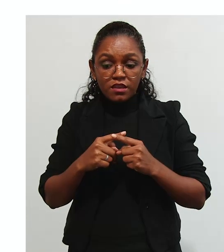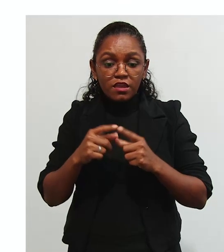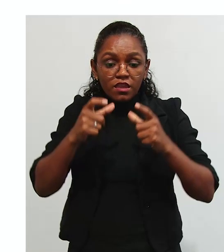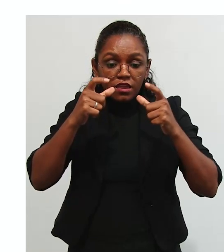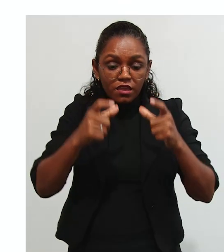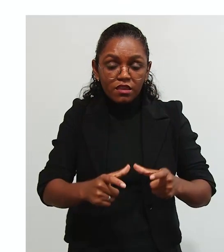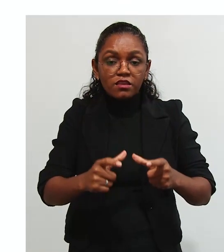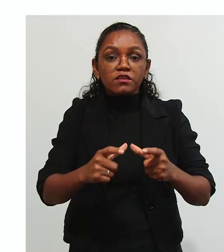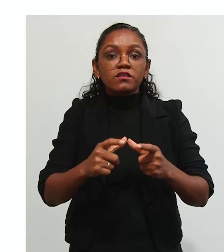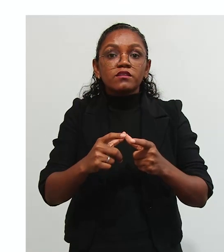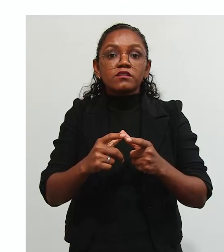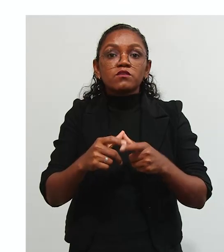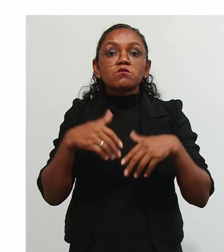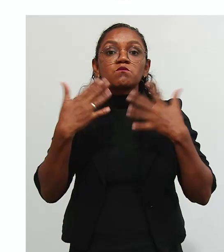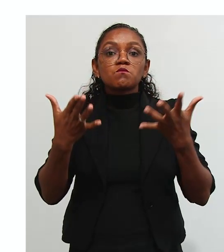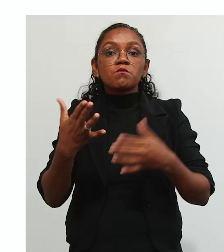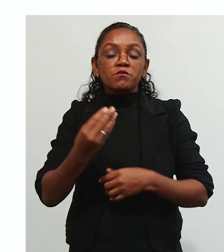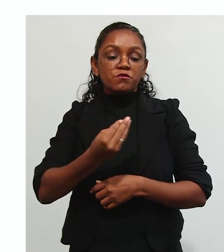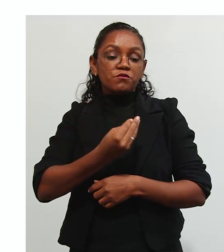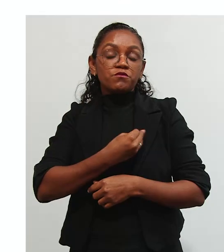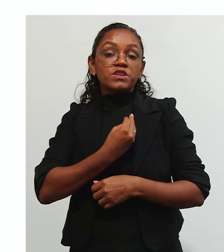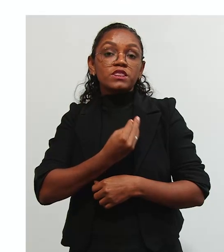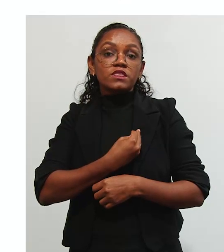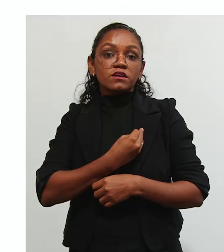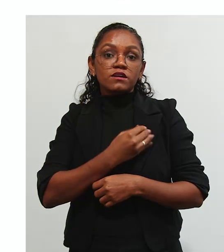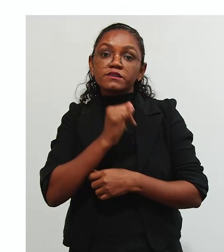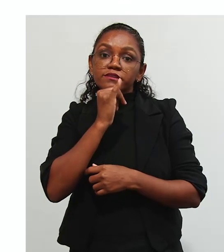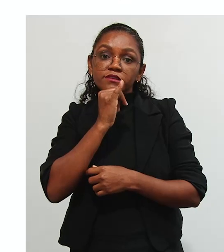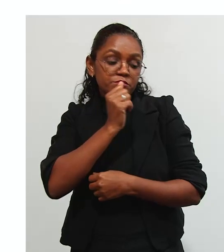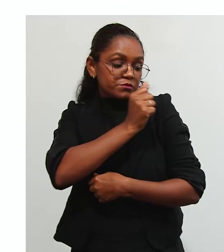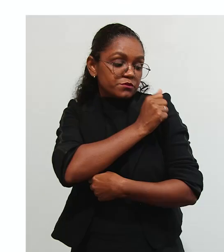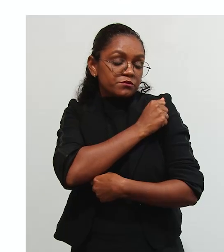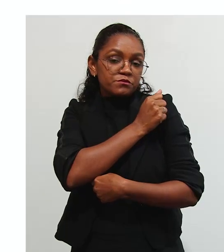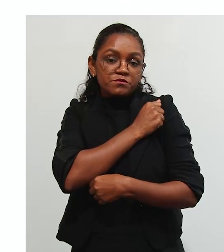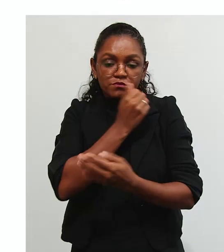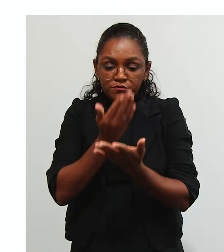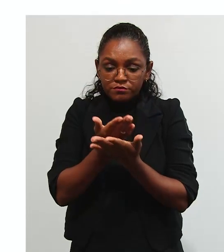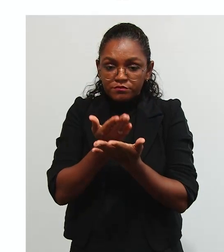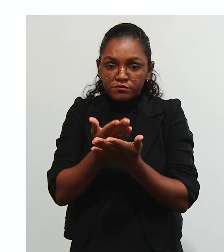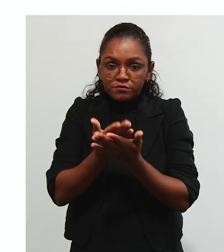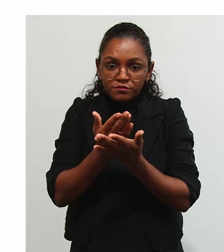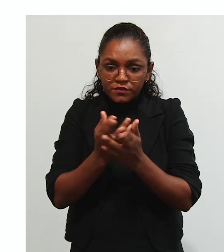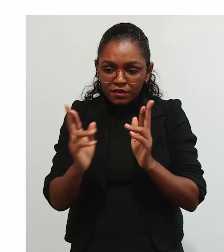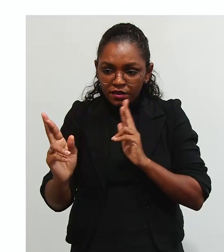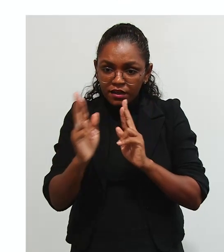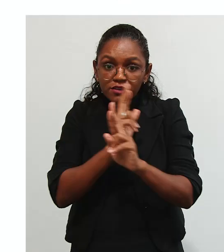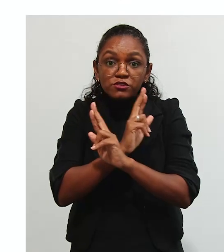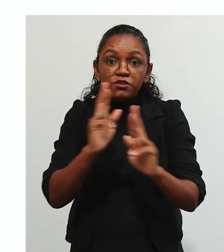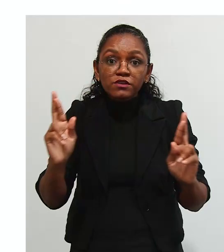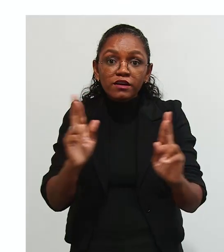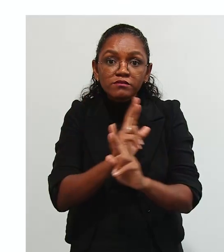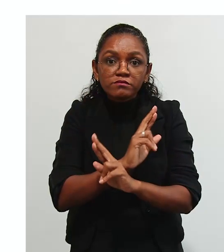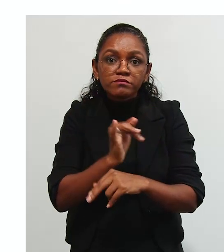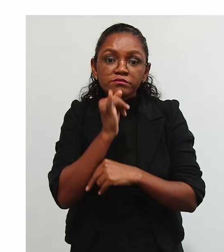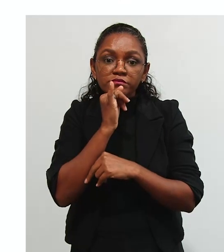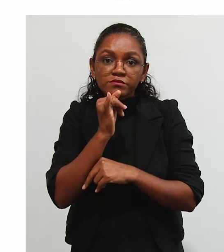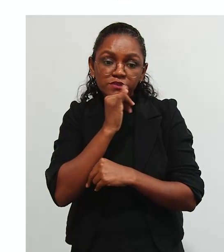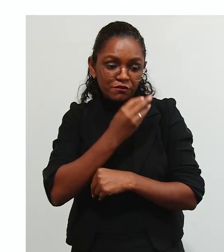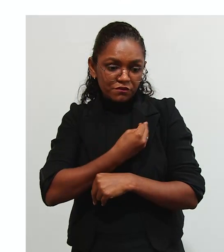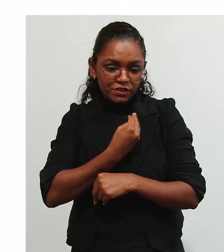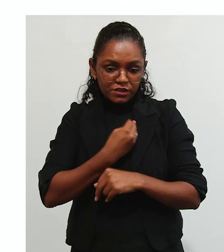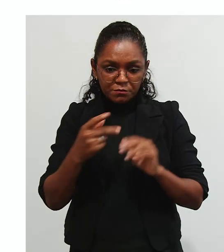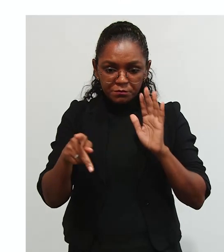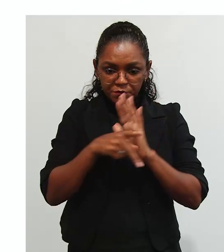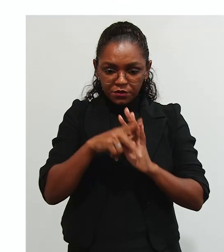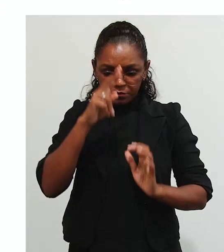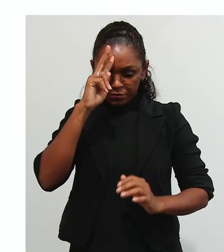o mesmo lugar com aquilo que tem a função na vida. Então, o estudante relacionar aquilo que ele aprende com a